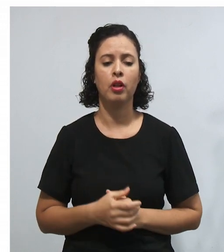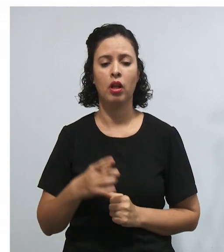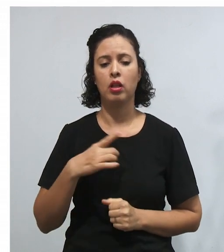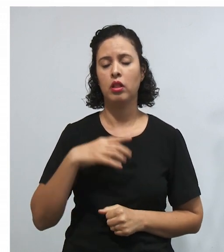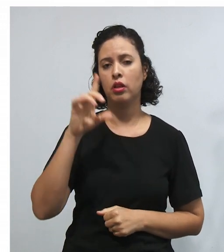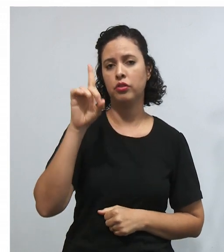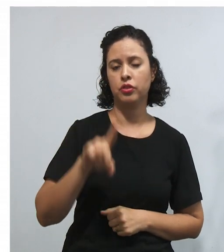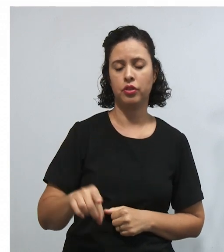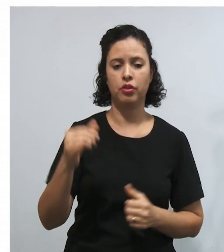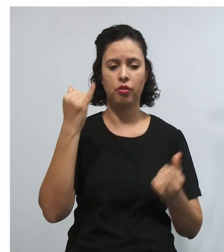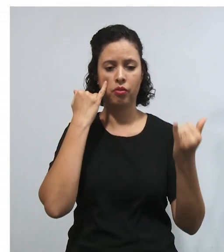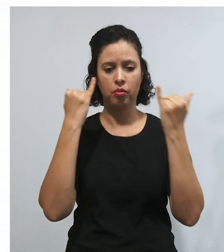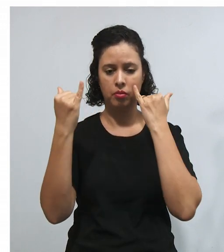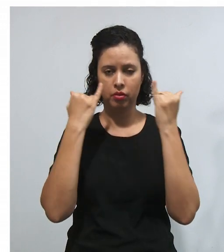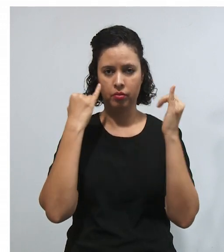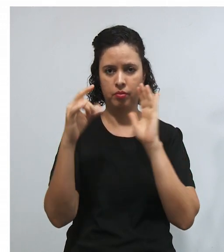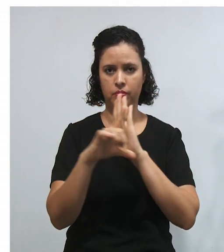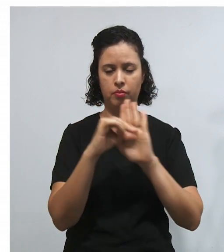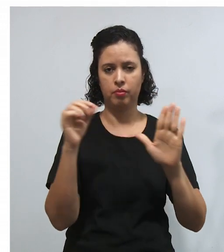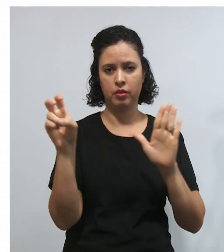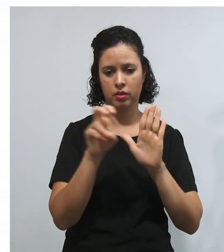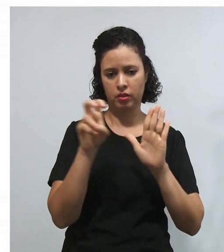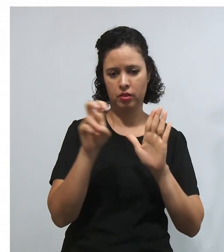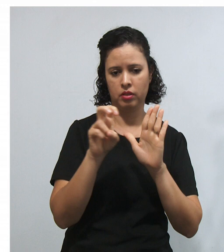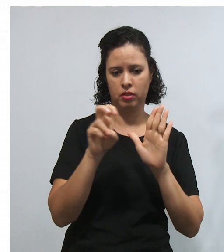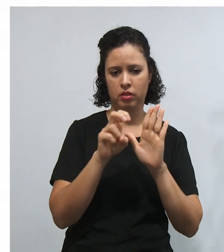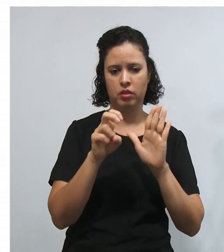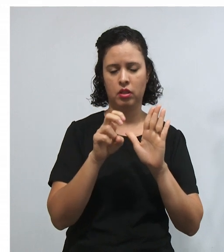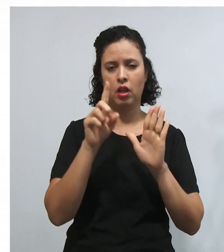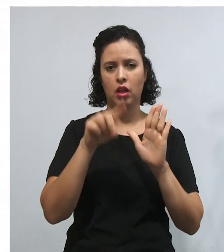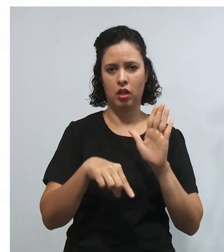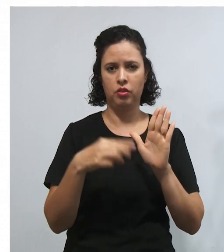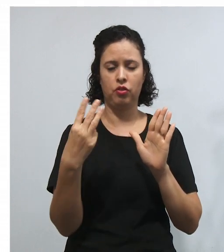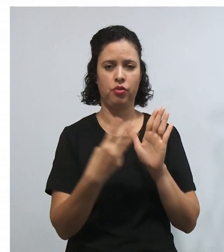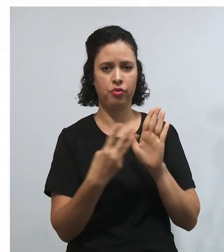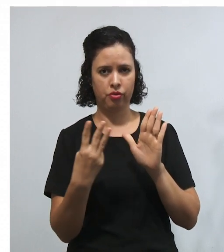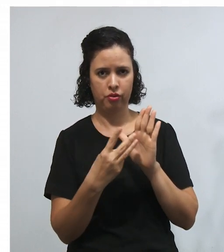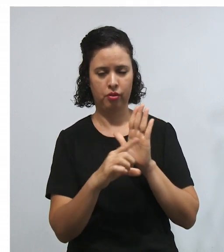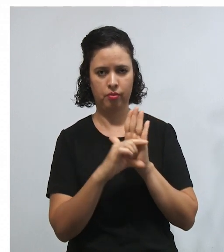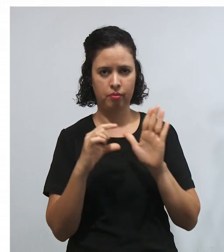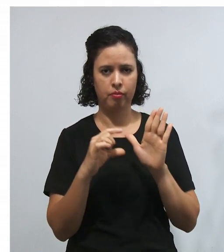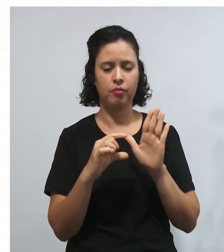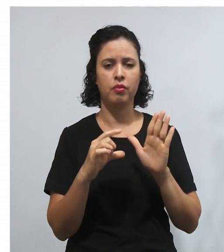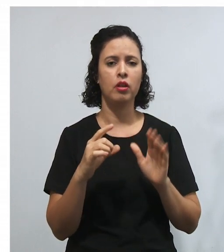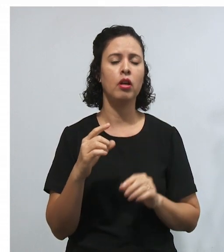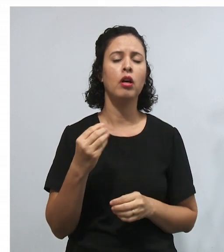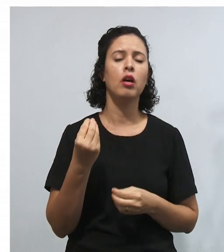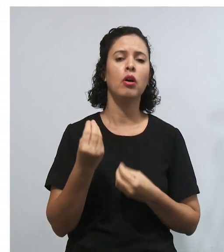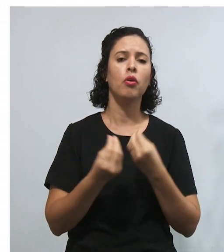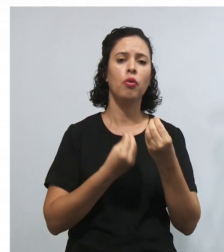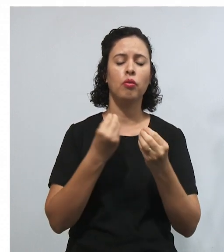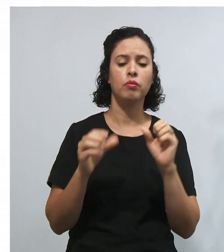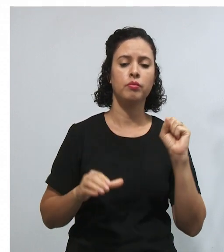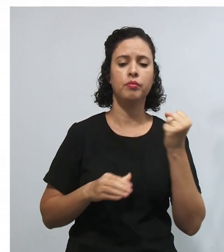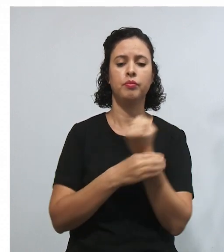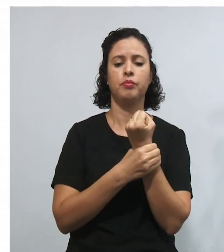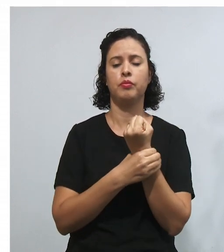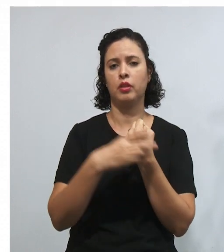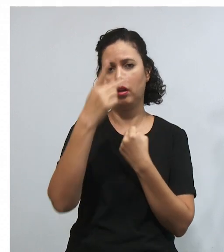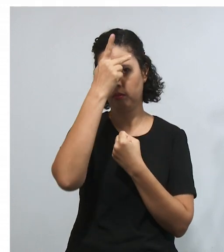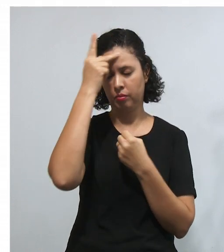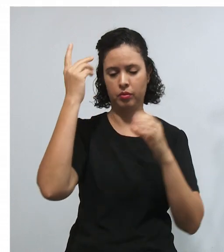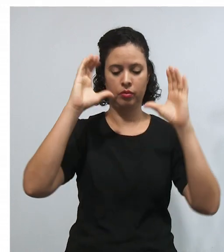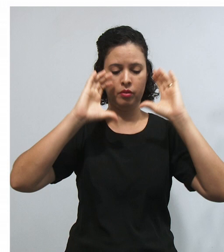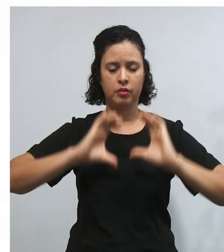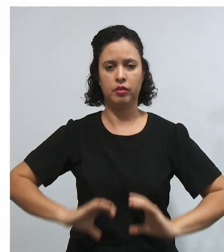direito à informação, né, que está lá no artigo 5º, inciso 33, com que se assegura ao cidadão